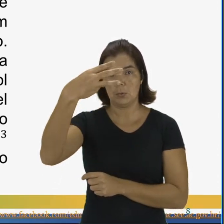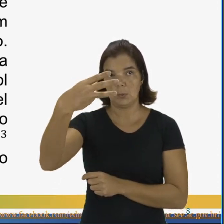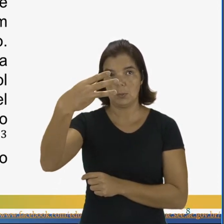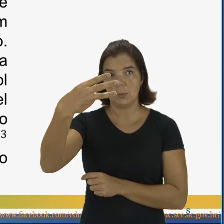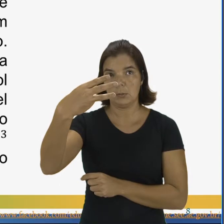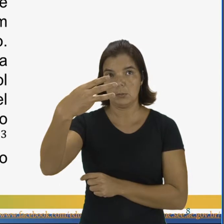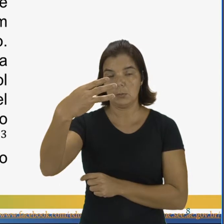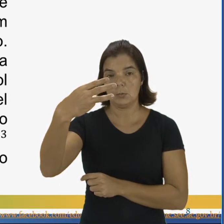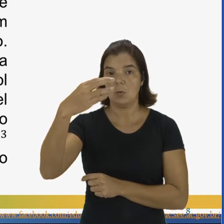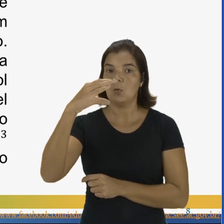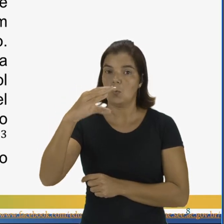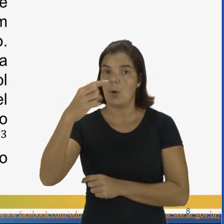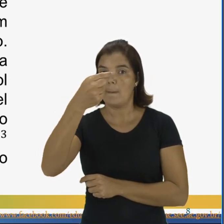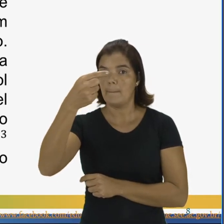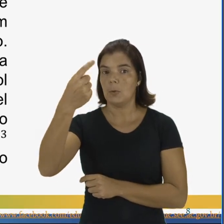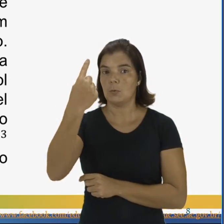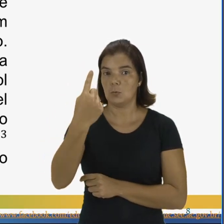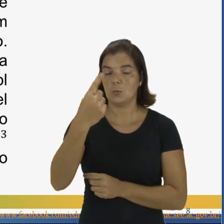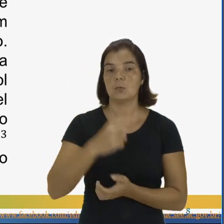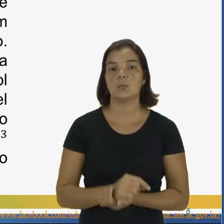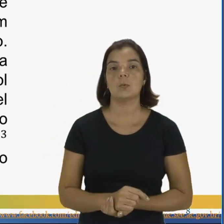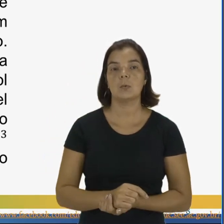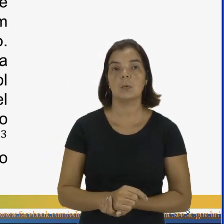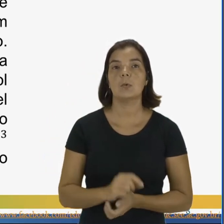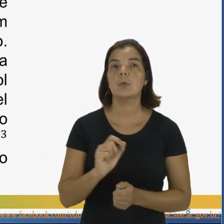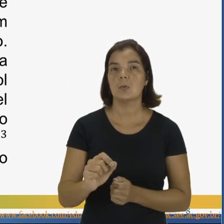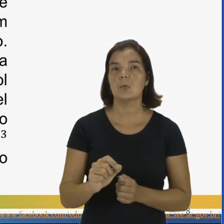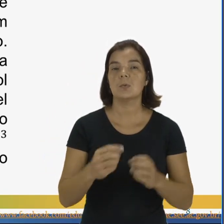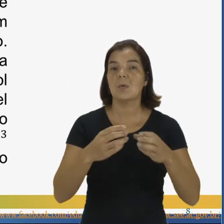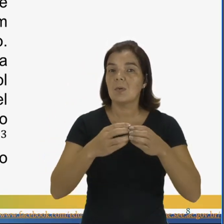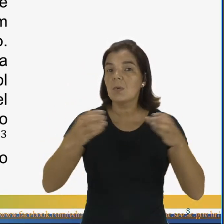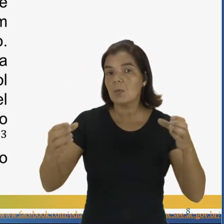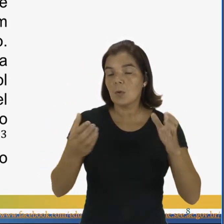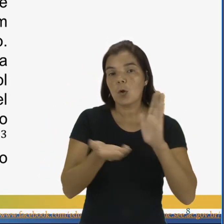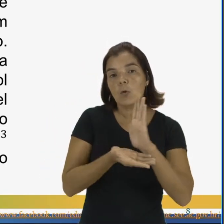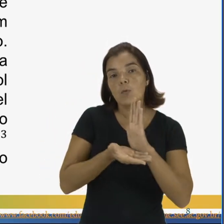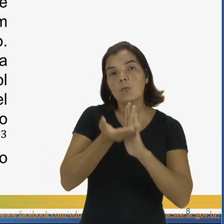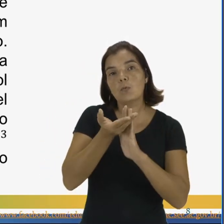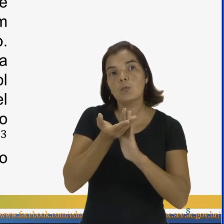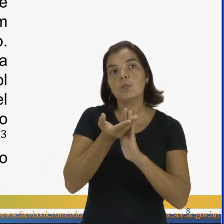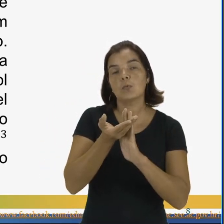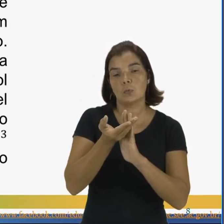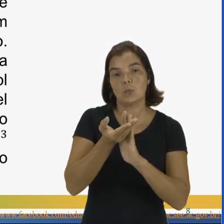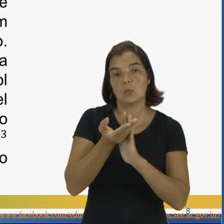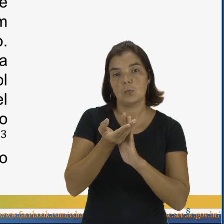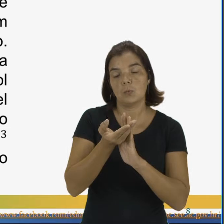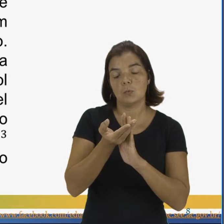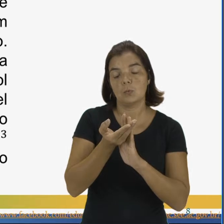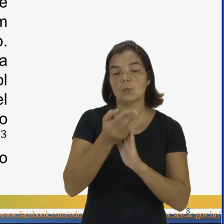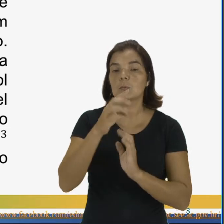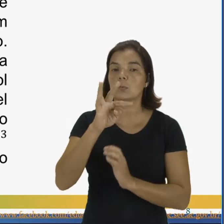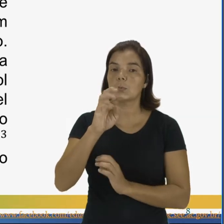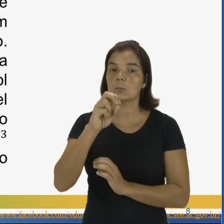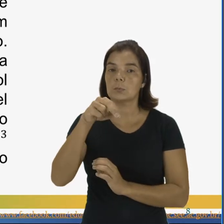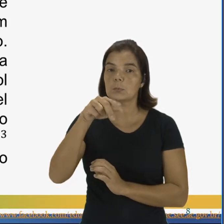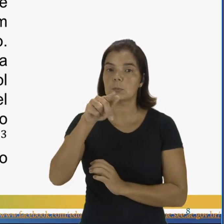menos 3 graus Celsius a menos 1, e desprezando a dilatação volumétrica do tanque.